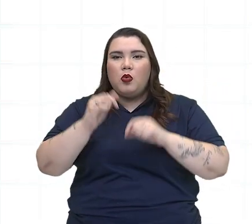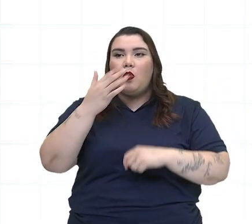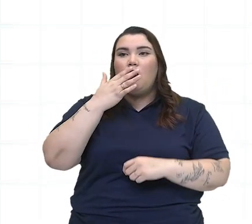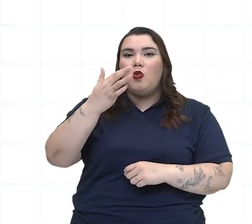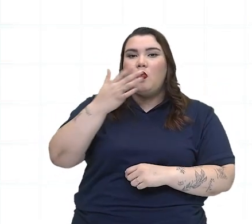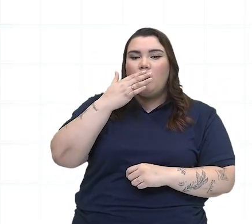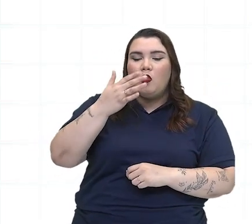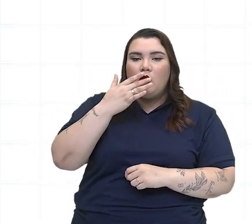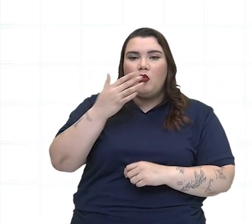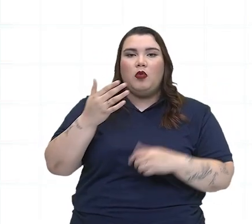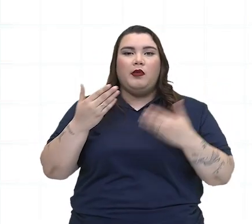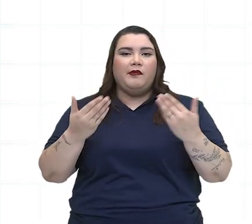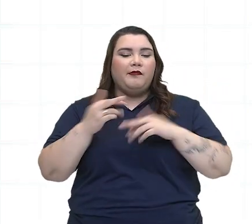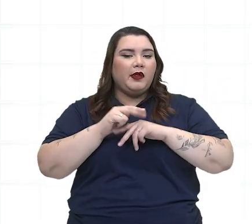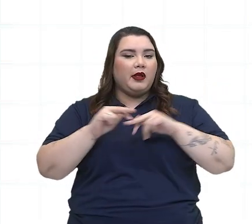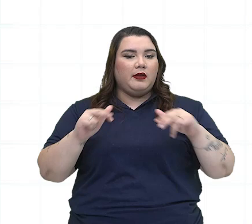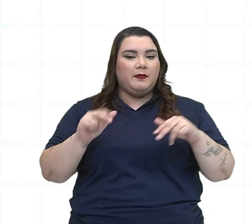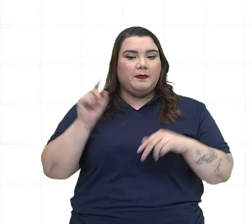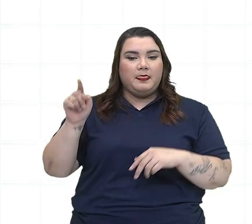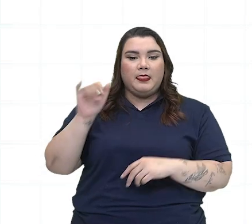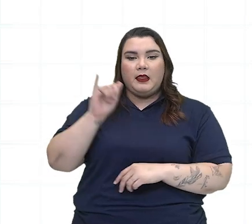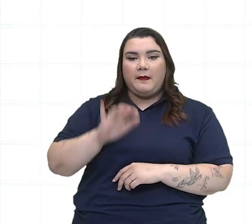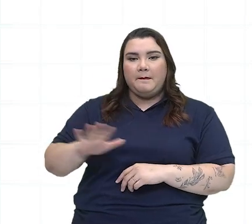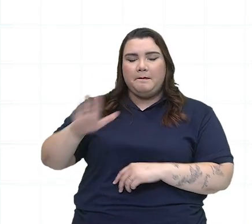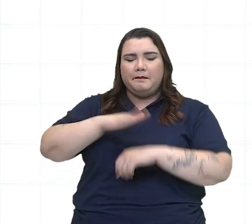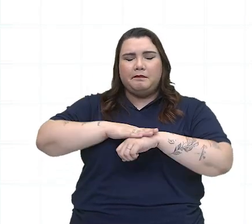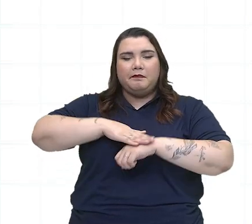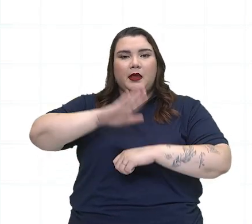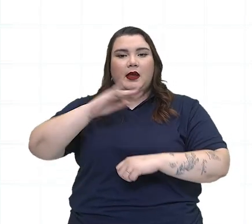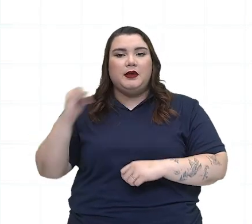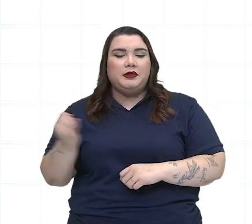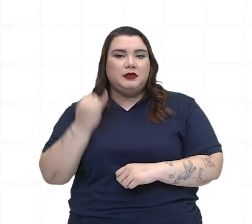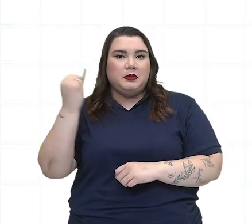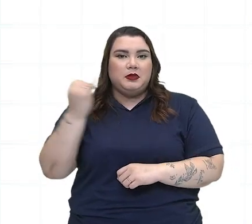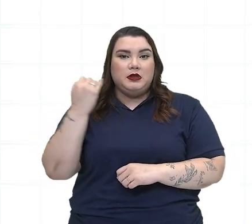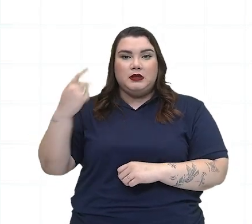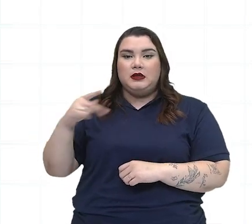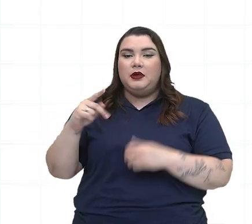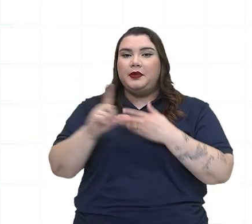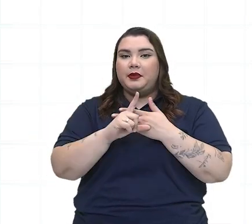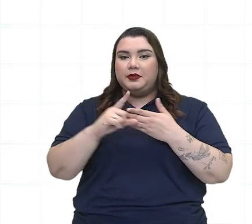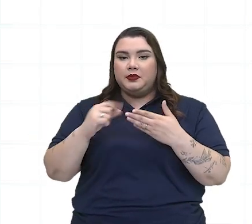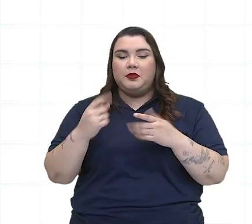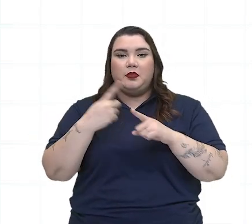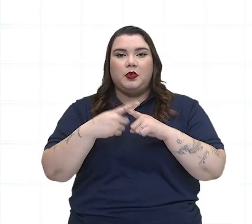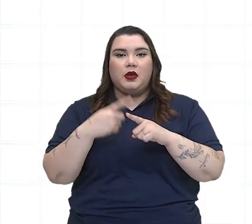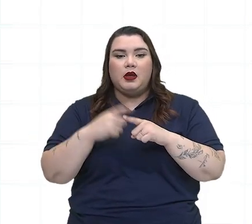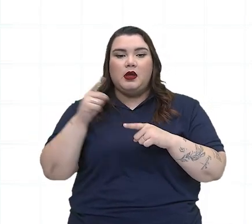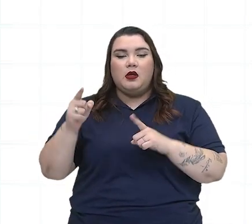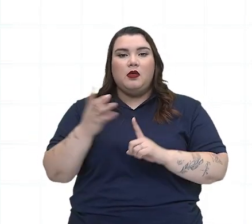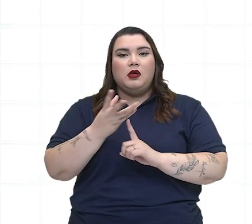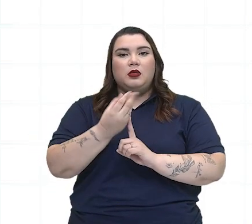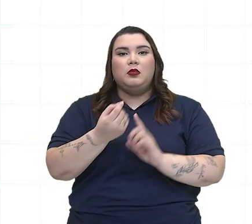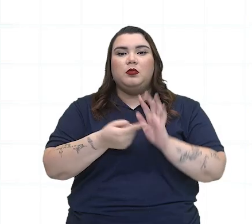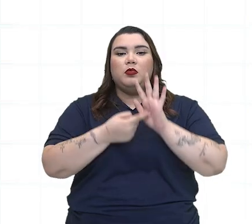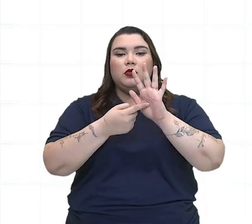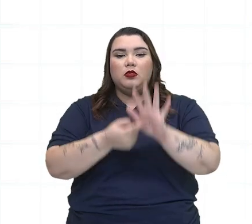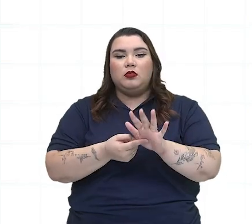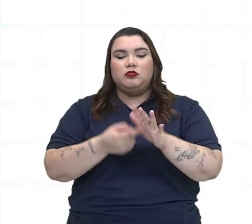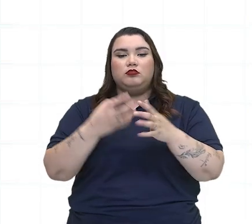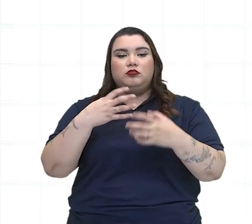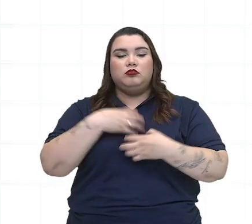coloridas. Essa tela é uma das mais importantes de Van Gogh. Nela, o artista transmite seu